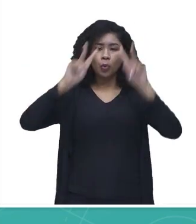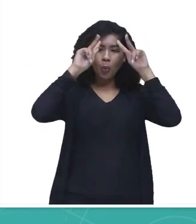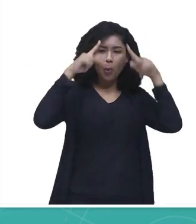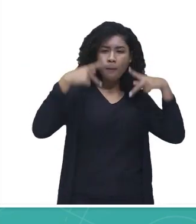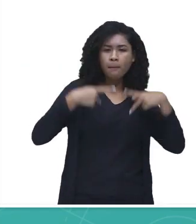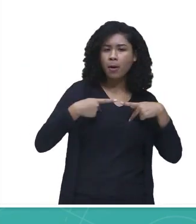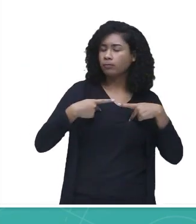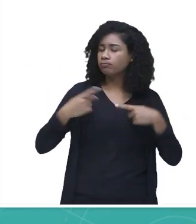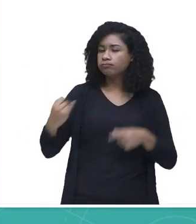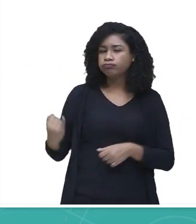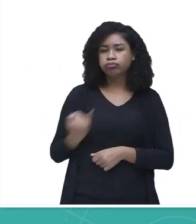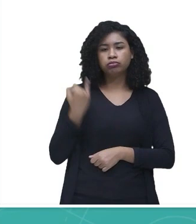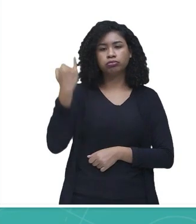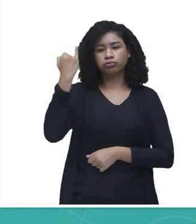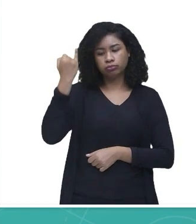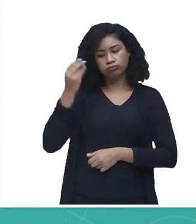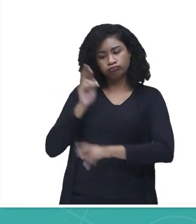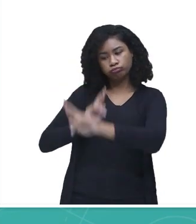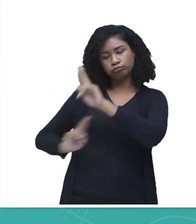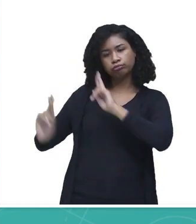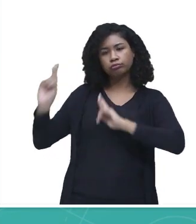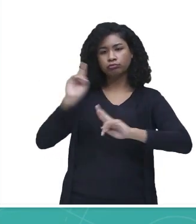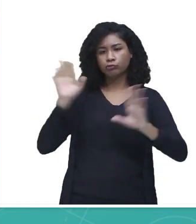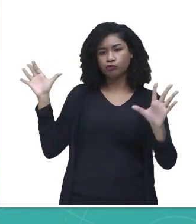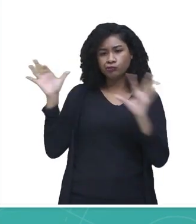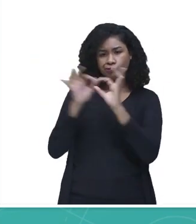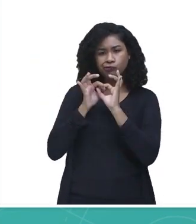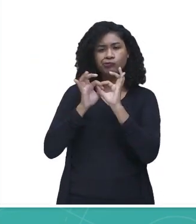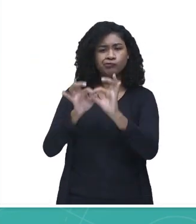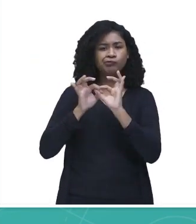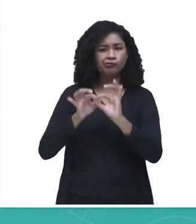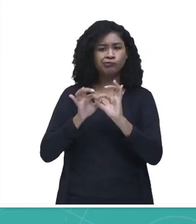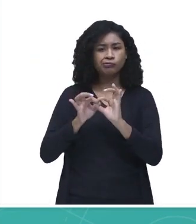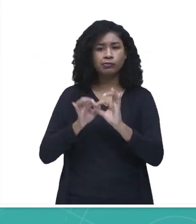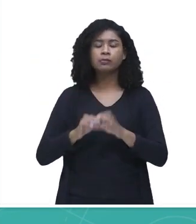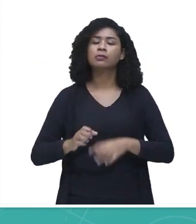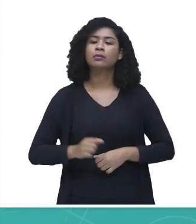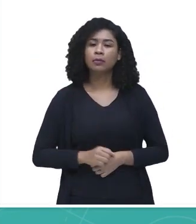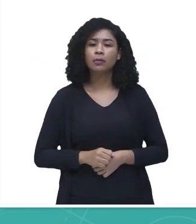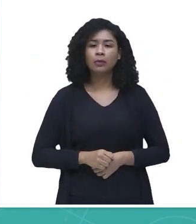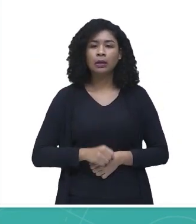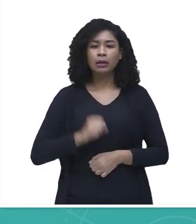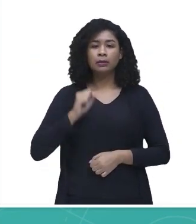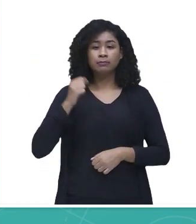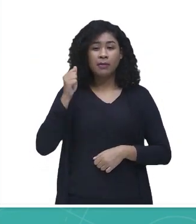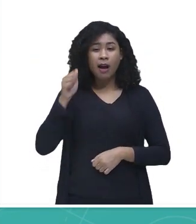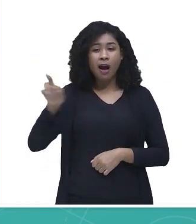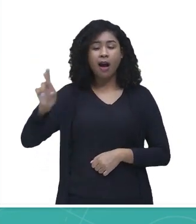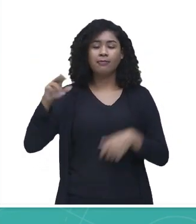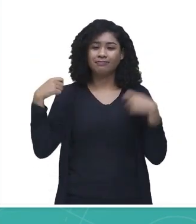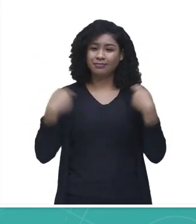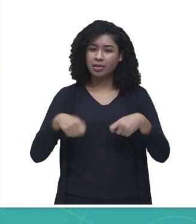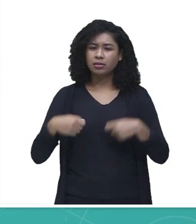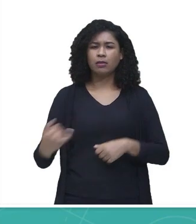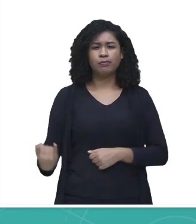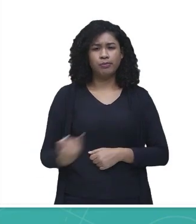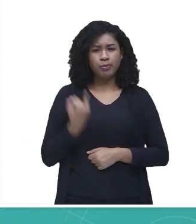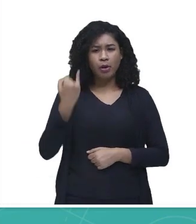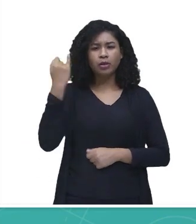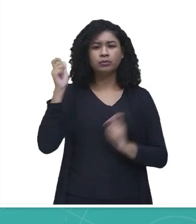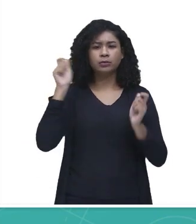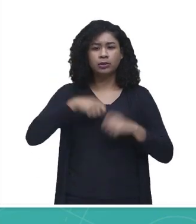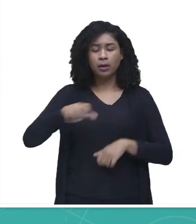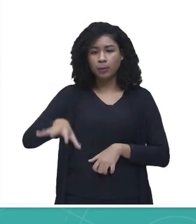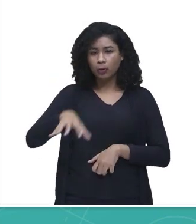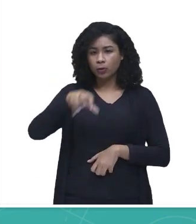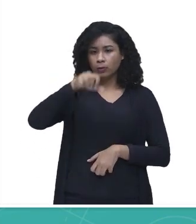gente não vai conseguir sobreviver no ambiente, né? Porque o ar, ele é necessário para que aconteça o quê? As nossas trocas